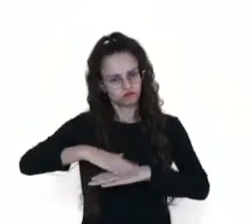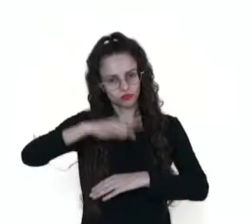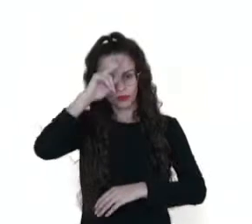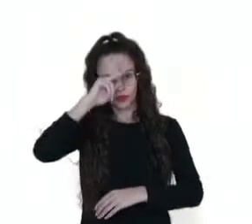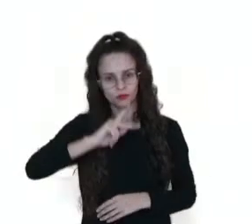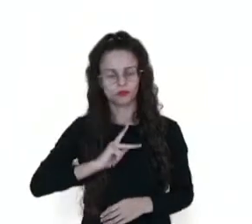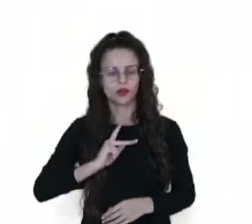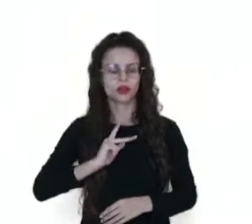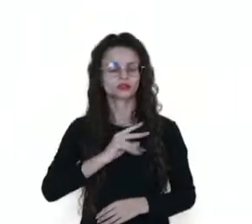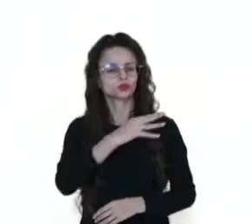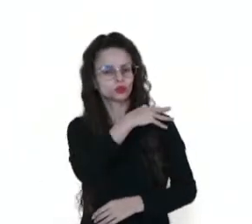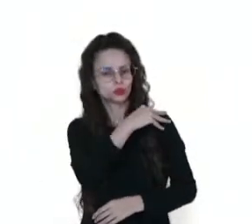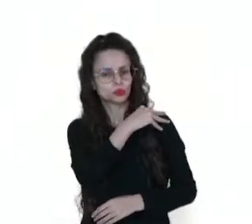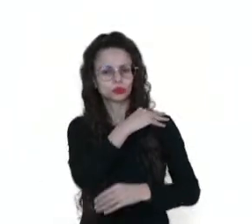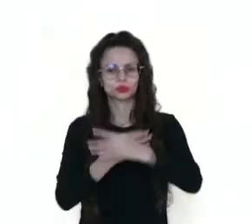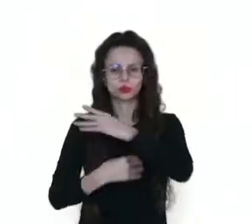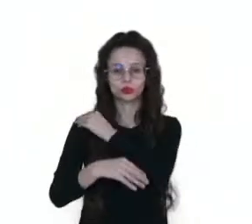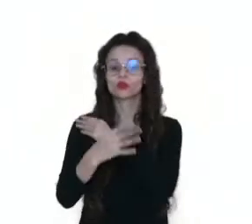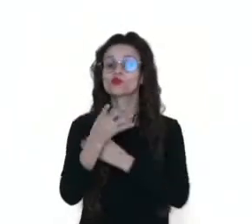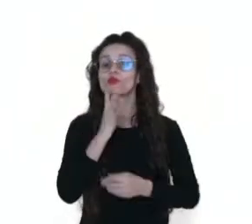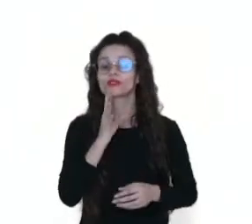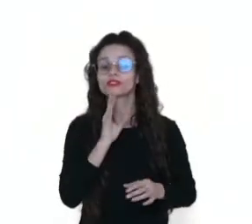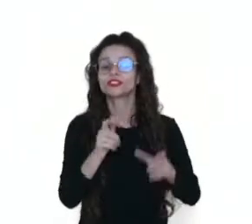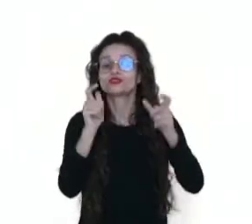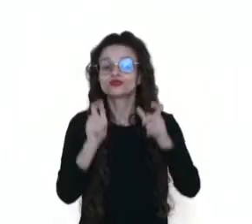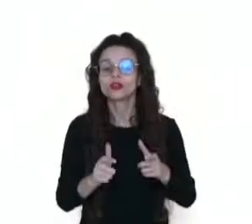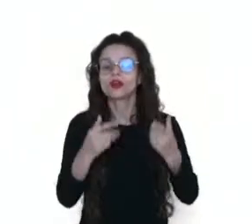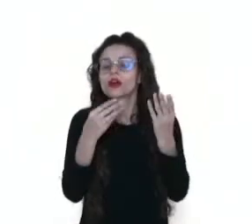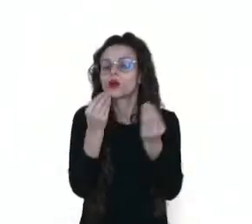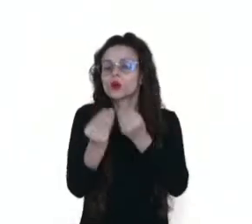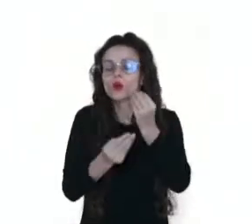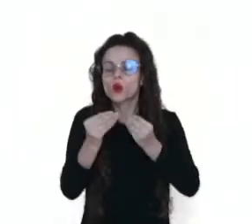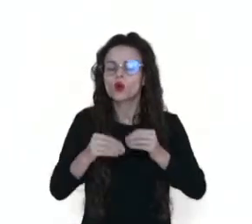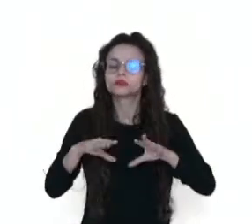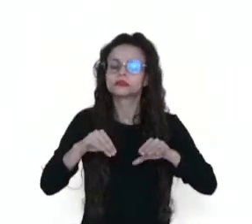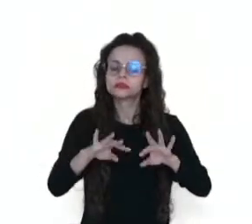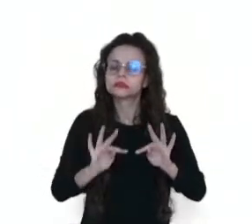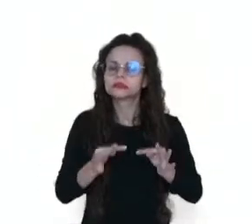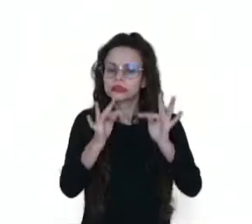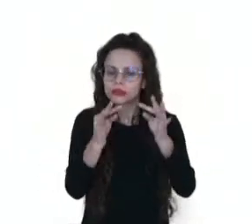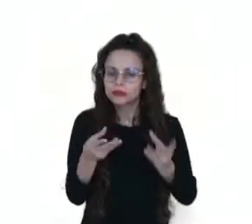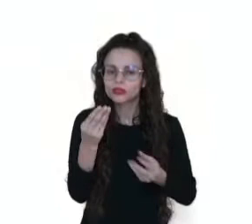de o praticante conhecer o ponto que deseja tratar e massagear.